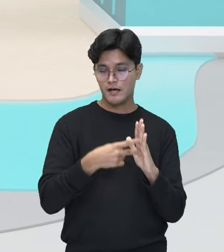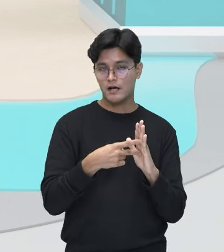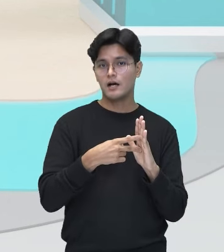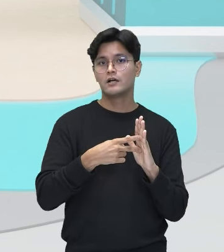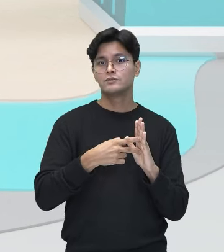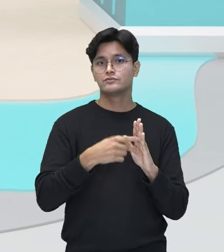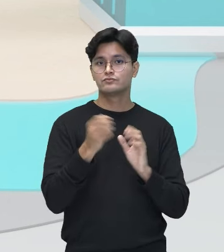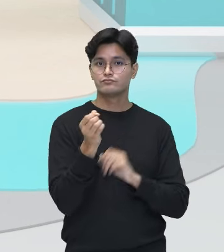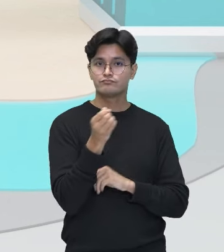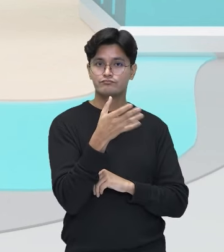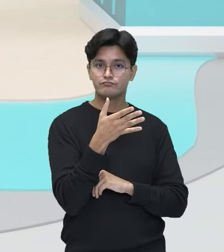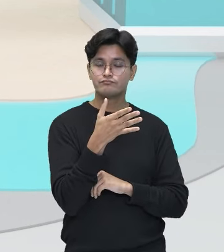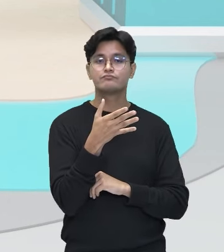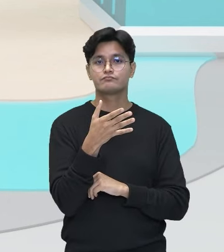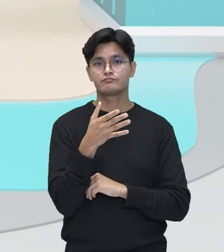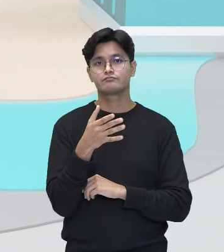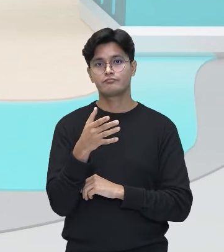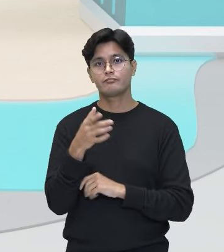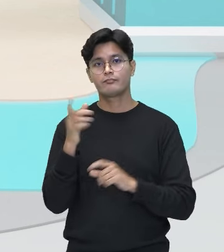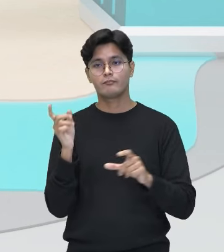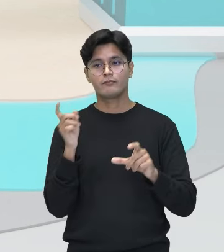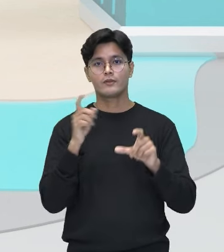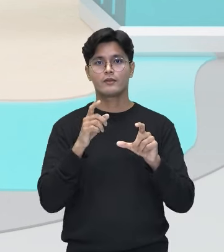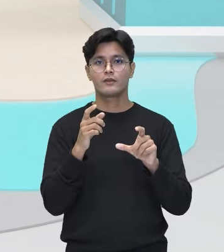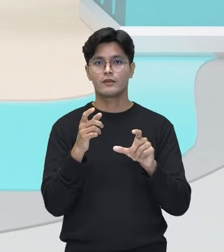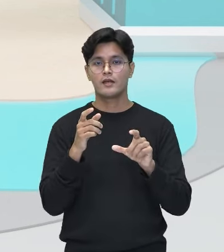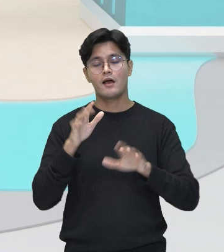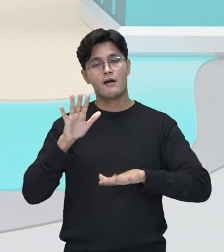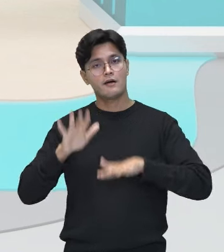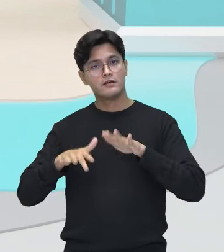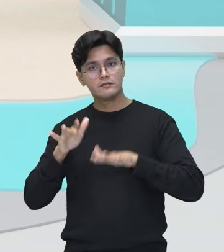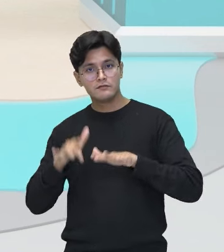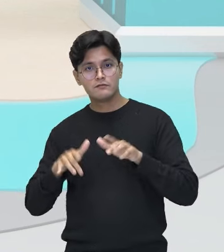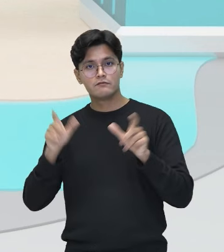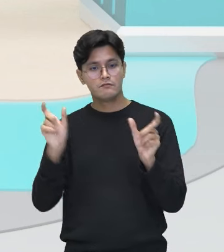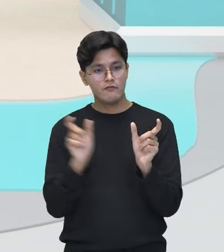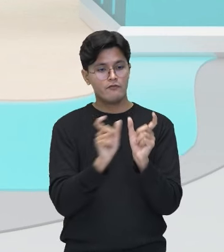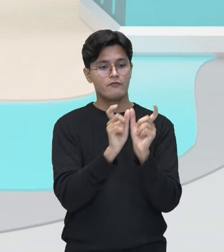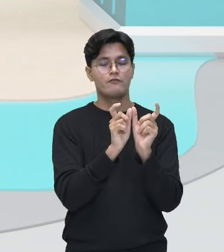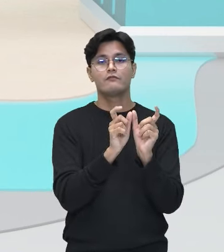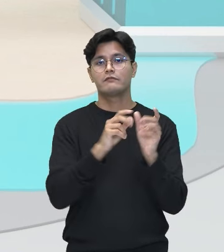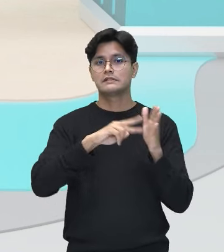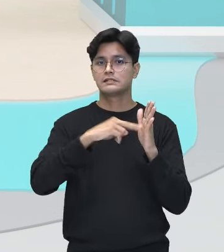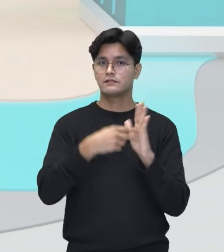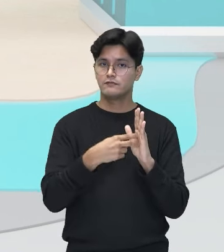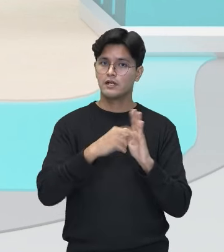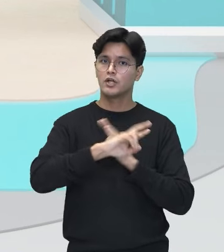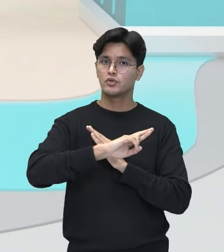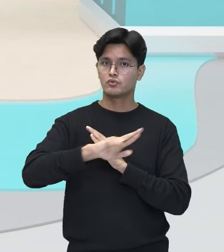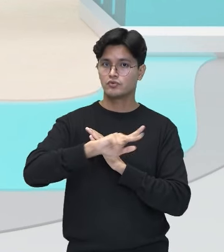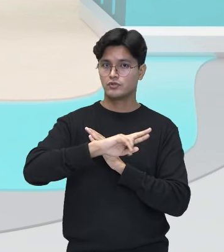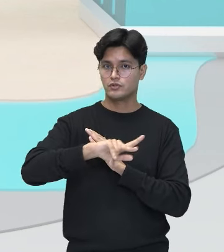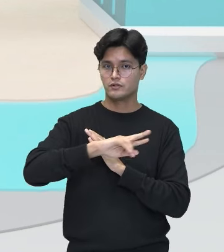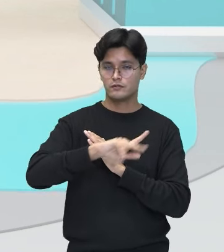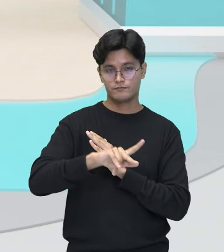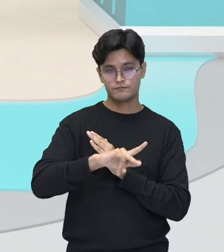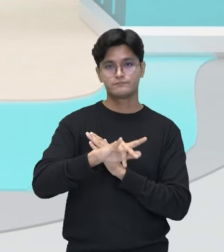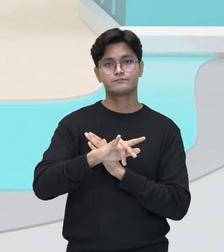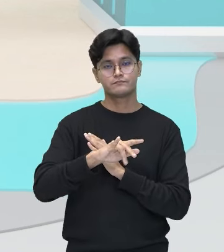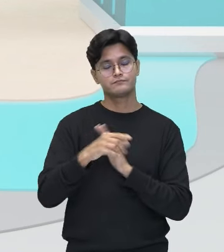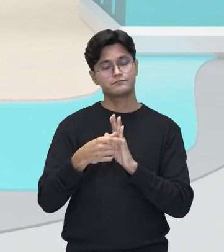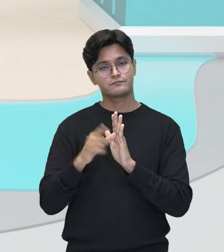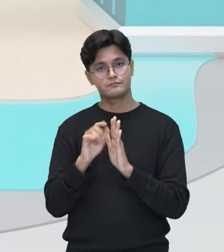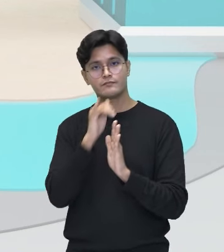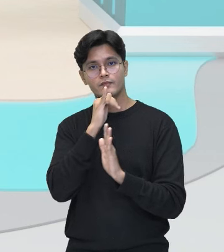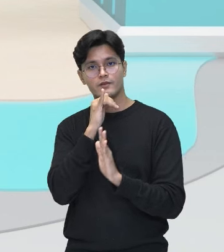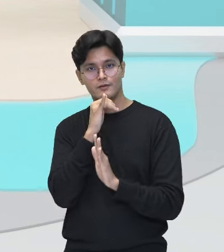dependendo desse pedacinho de palavra que você vai colocar, ela vai dar um significado, né, diferenciado, como a gente acabou de ver com